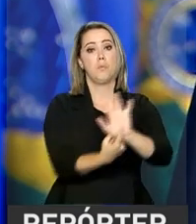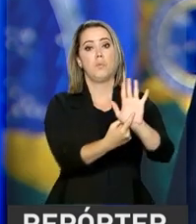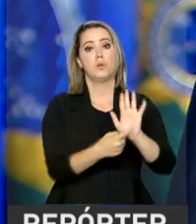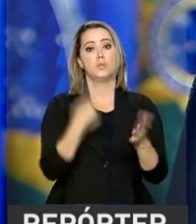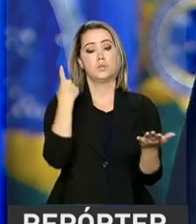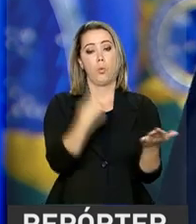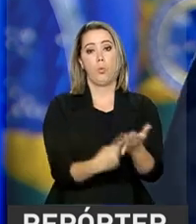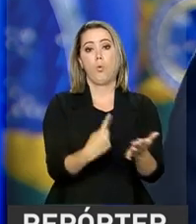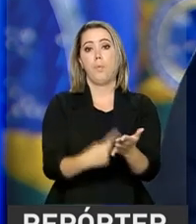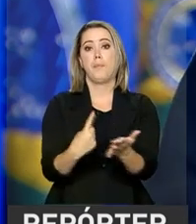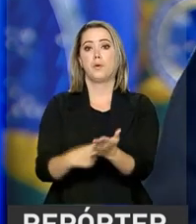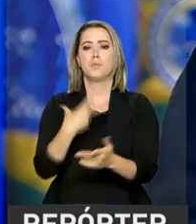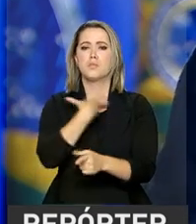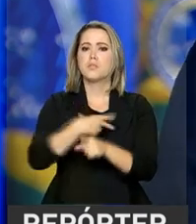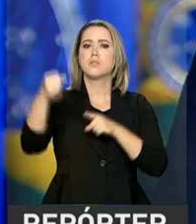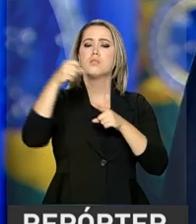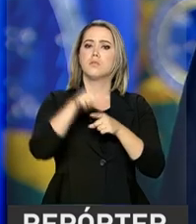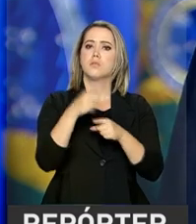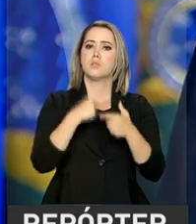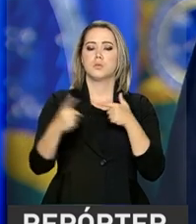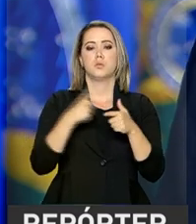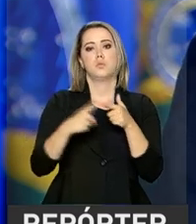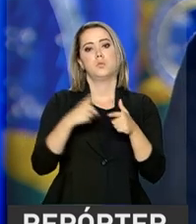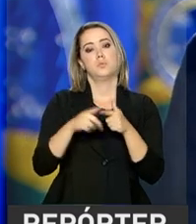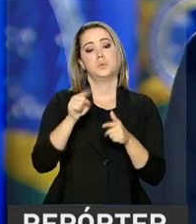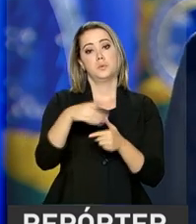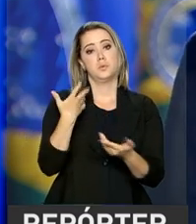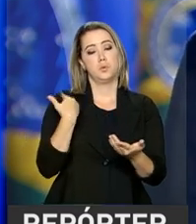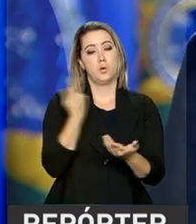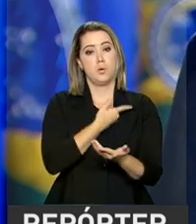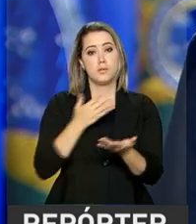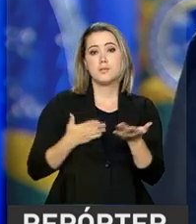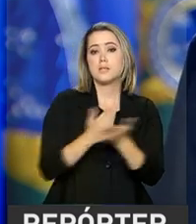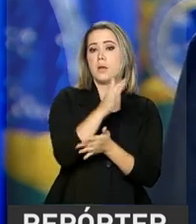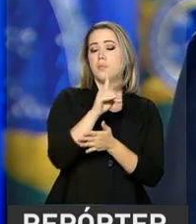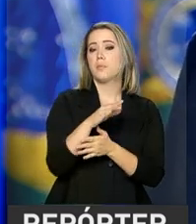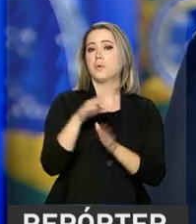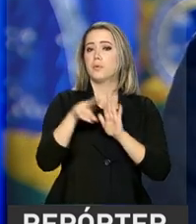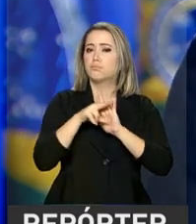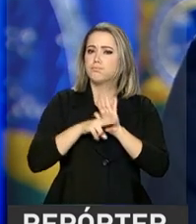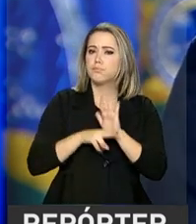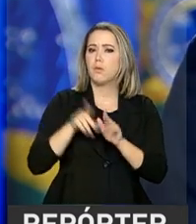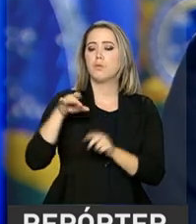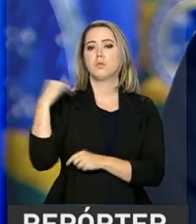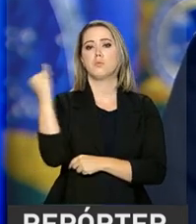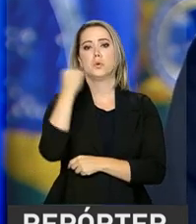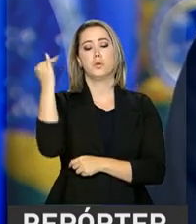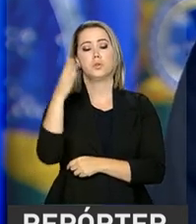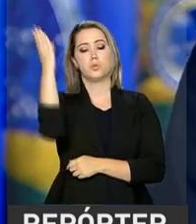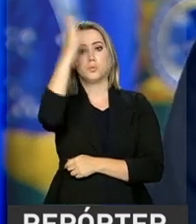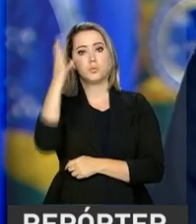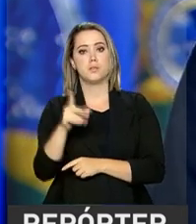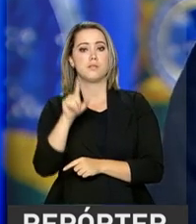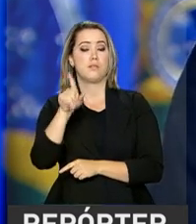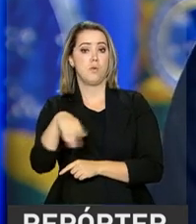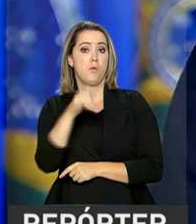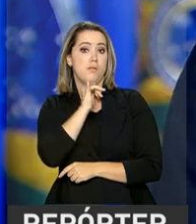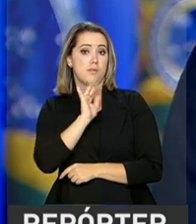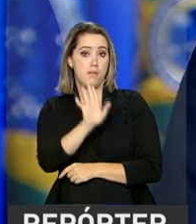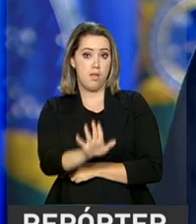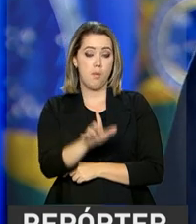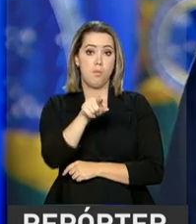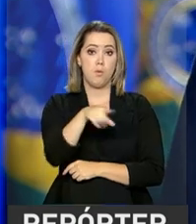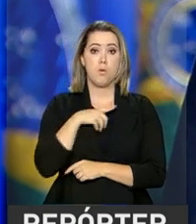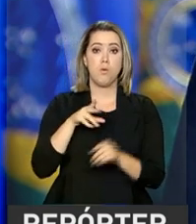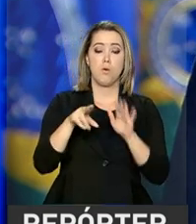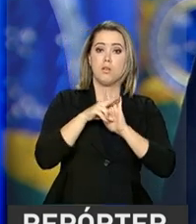do compromisso em superar a crise. Aprovamos matérias vitais para o país, como, por exemplo, a